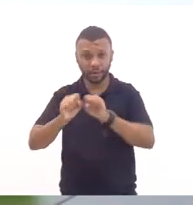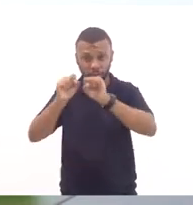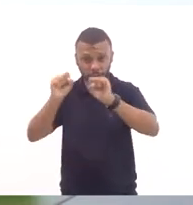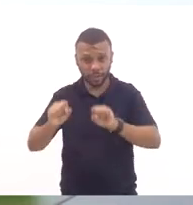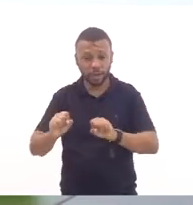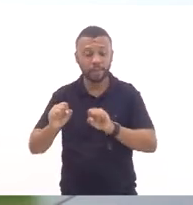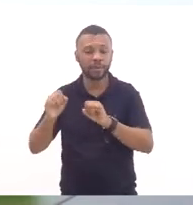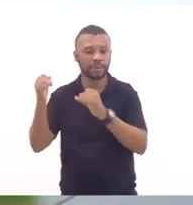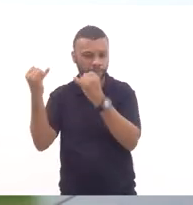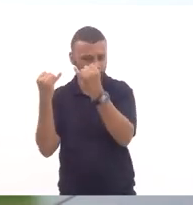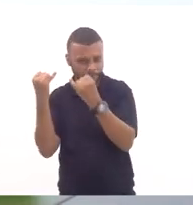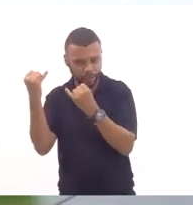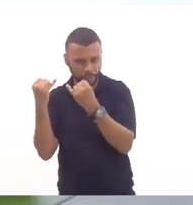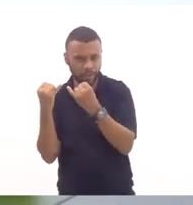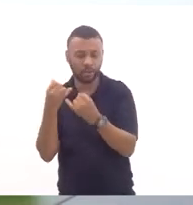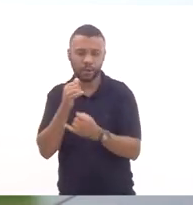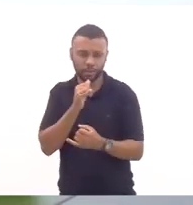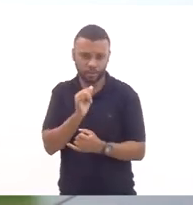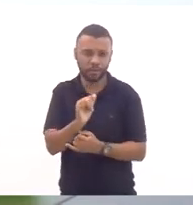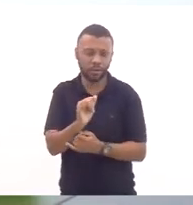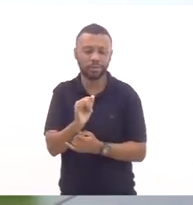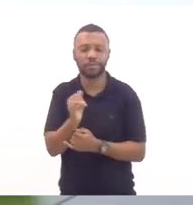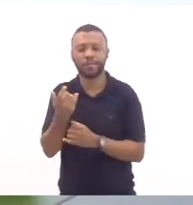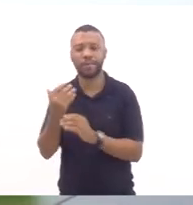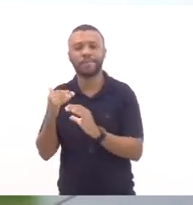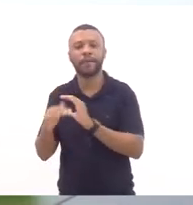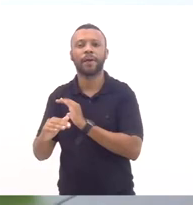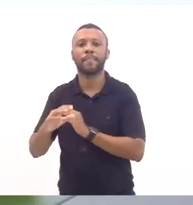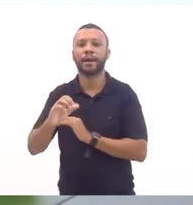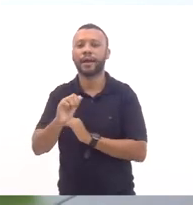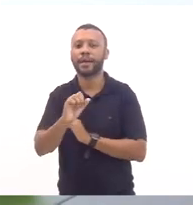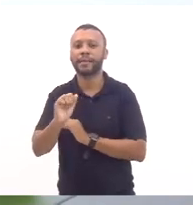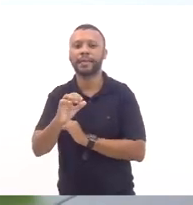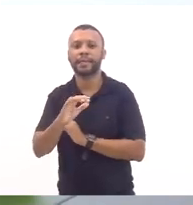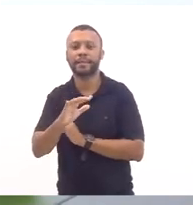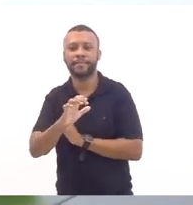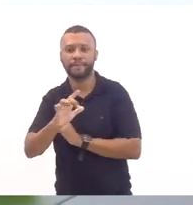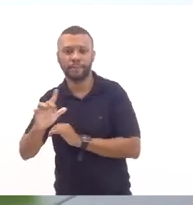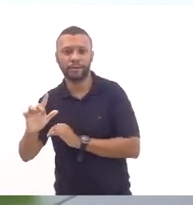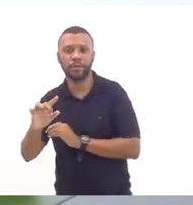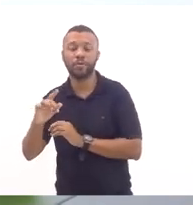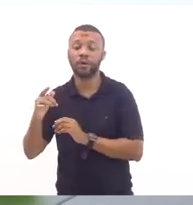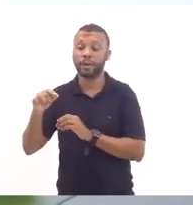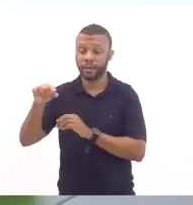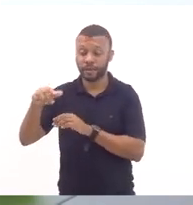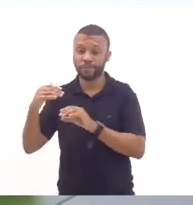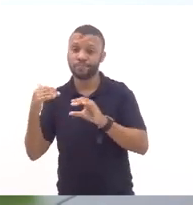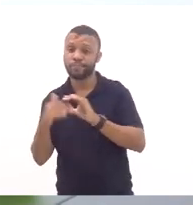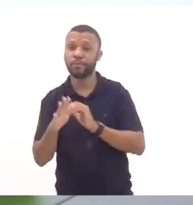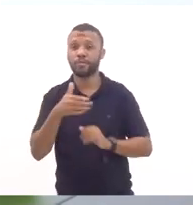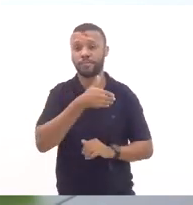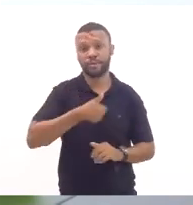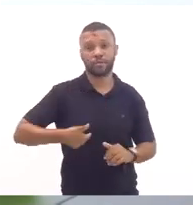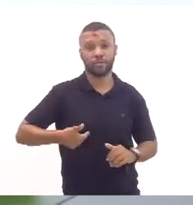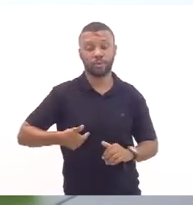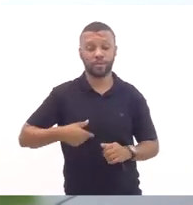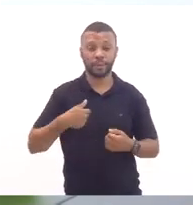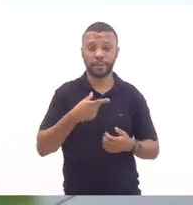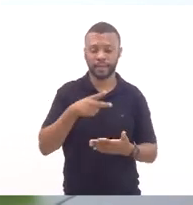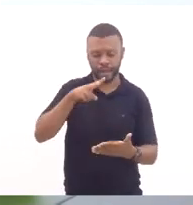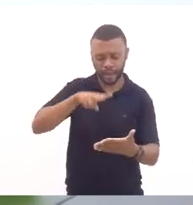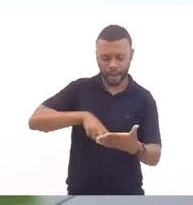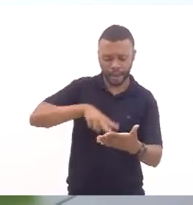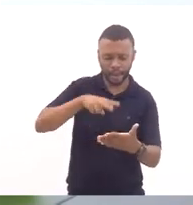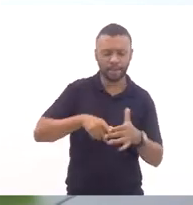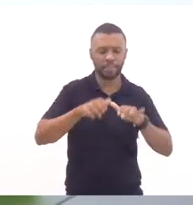para a Casa Civil, da Casa Civil, enviar para o governador. O governador só tem que ler o que foi feito pelo CETERJ e enviar